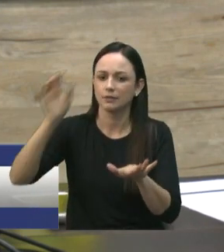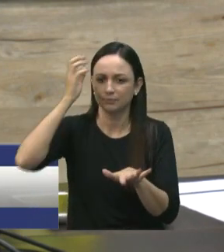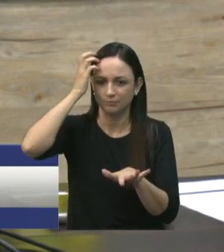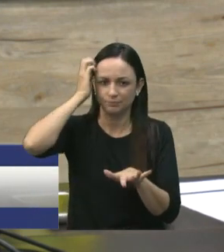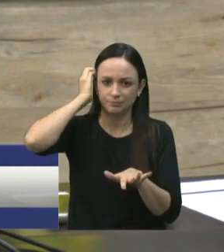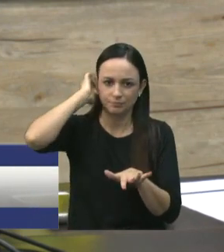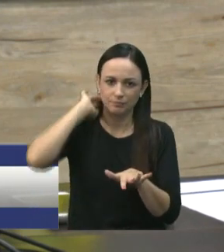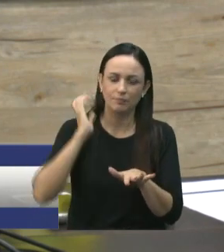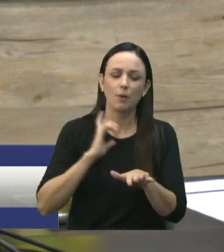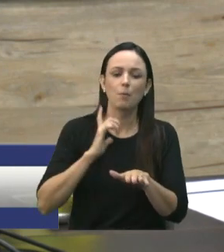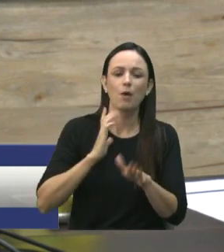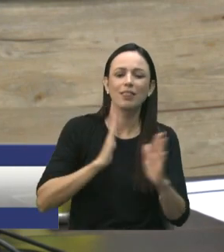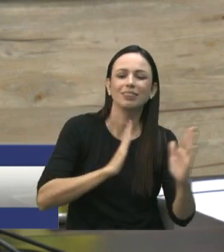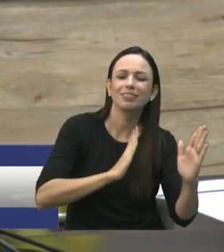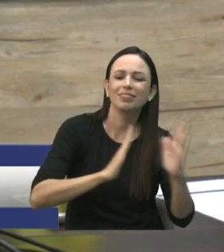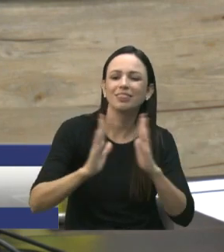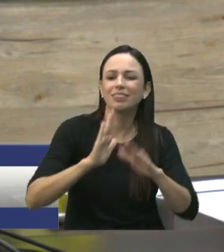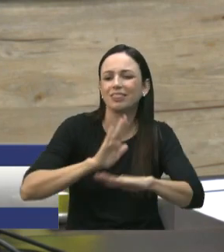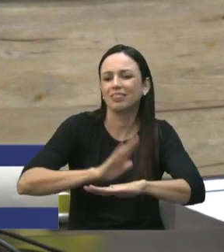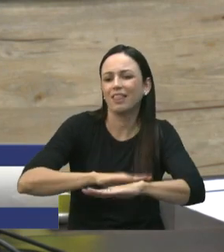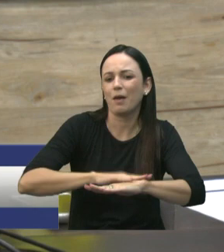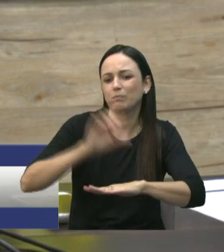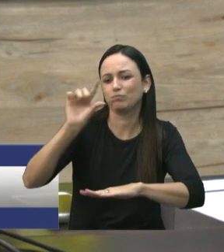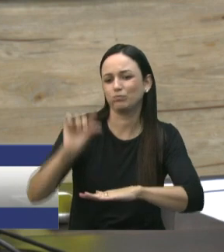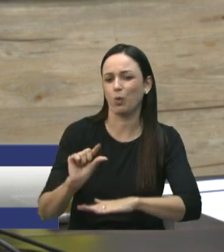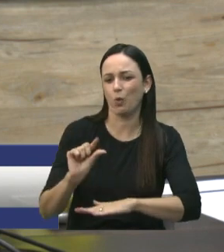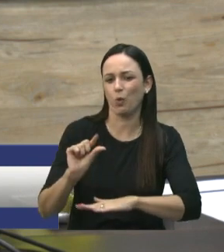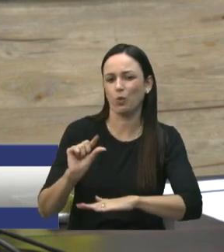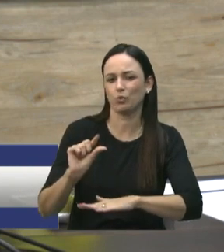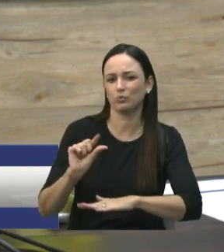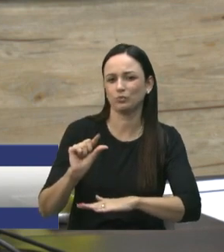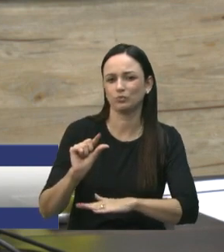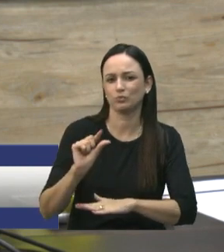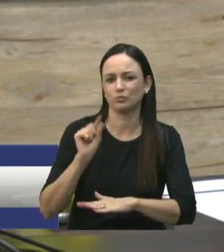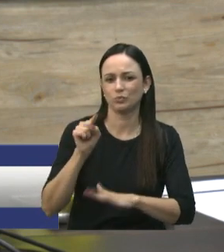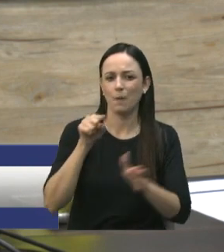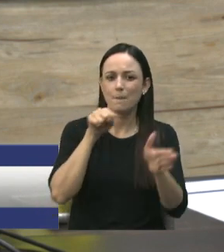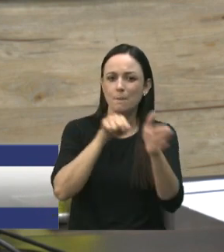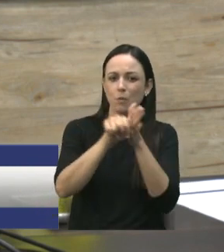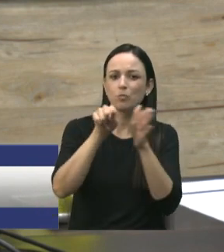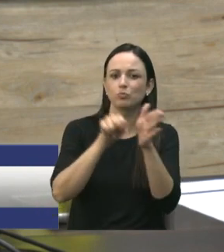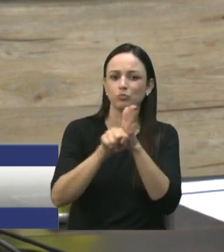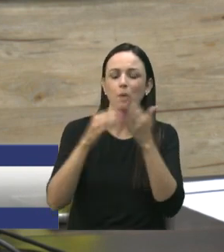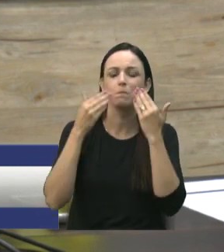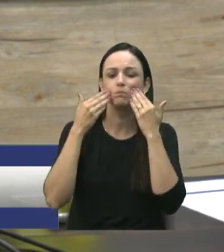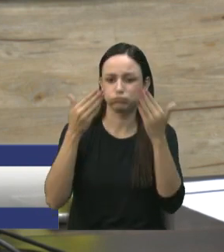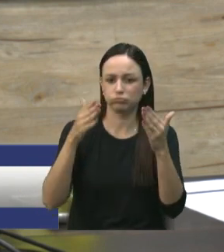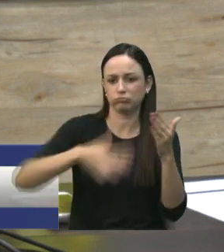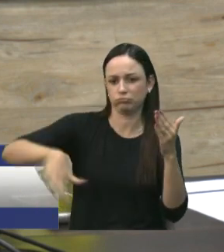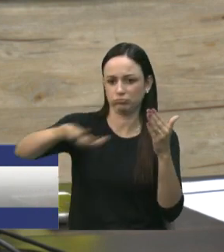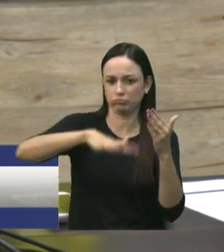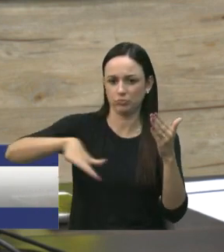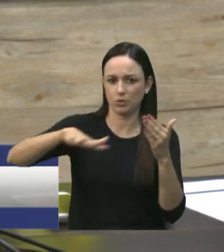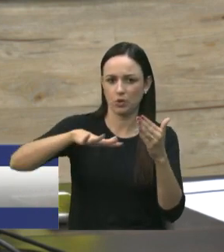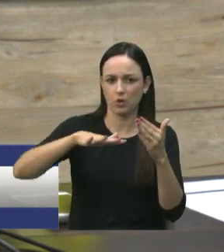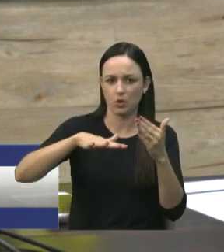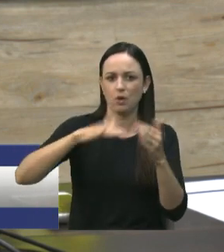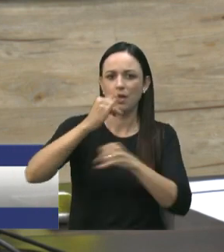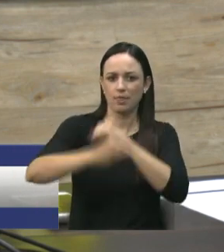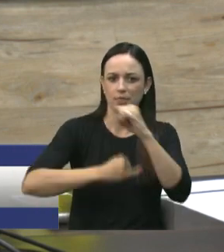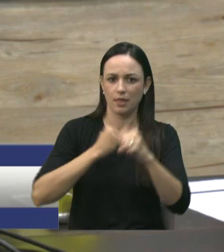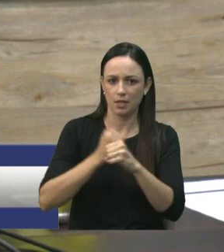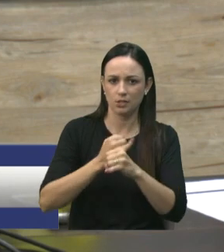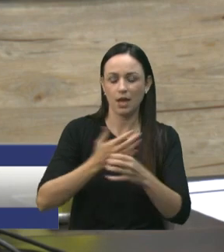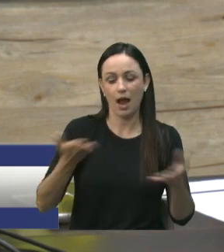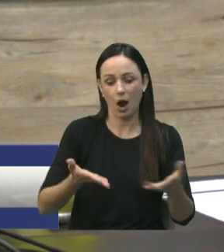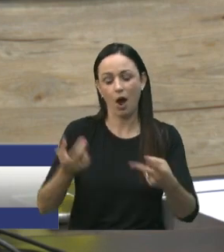pequeno espaço de tempo que nós tivemos, nós disponibilizamos essa consulta pública online. E esse é um segundo momento que